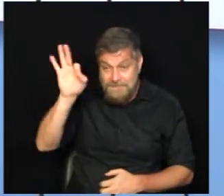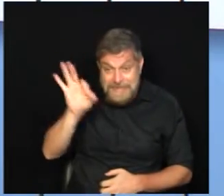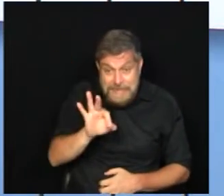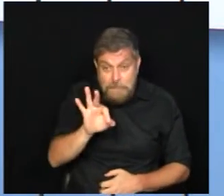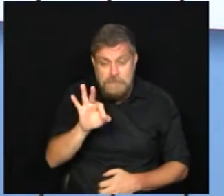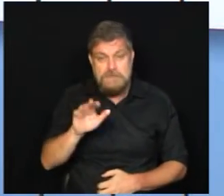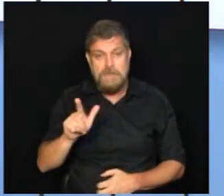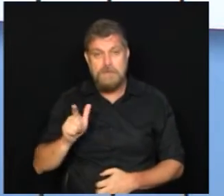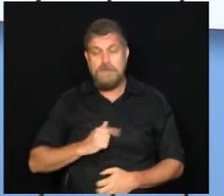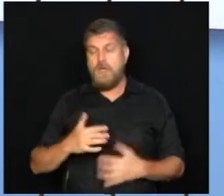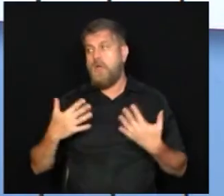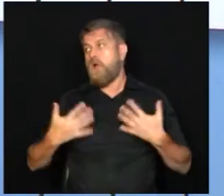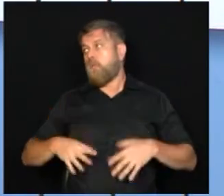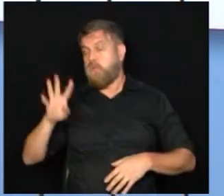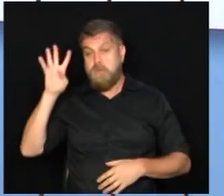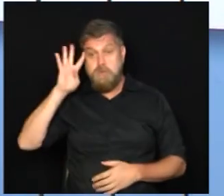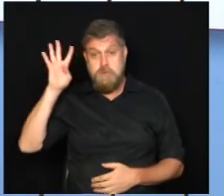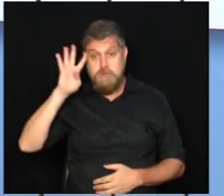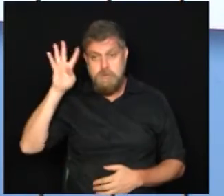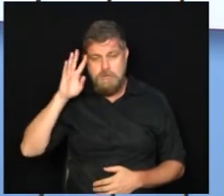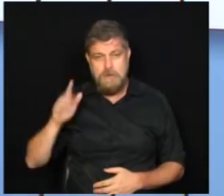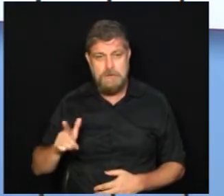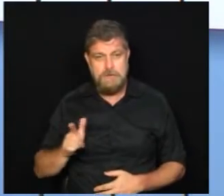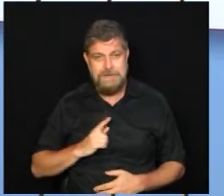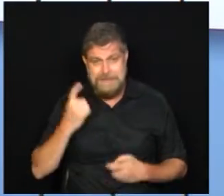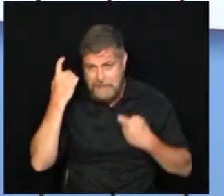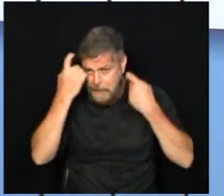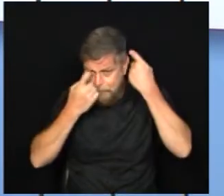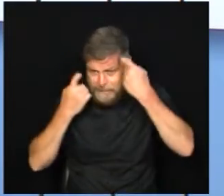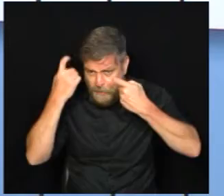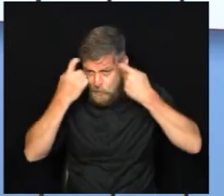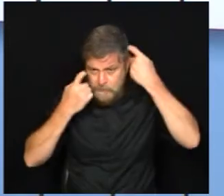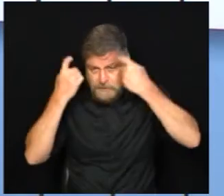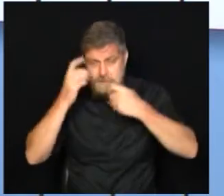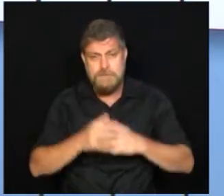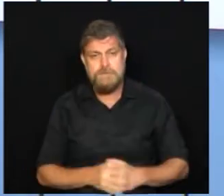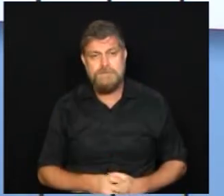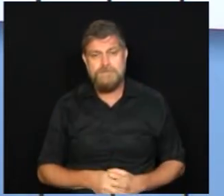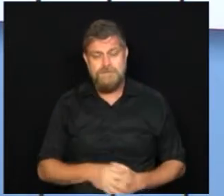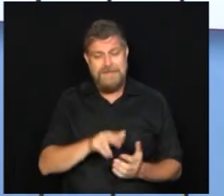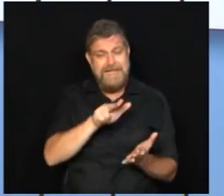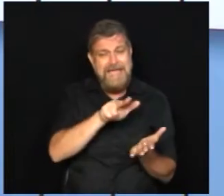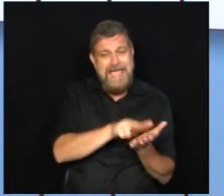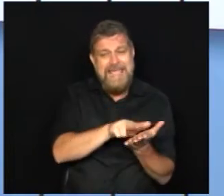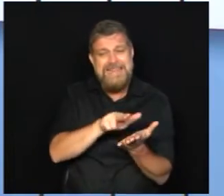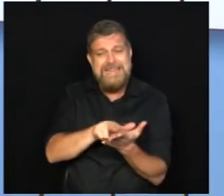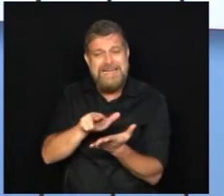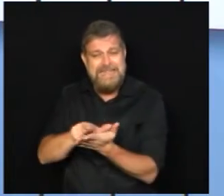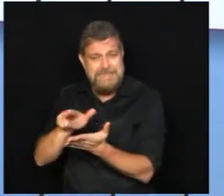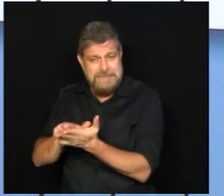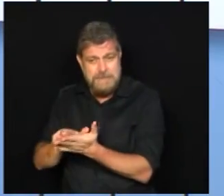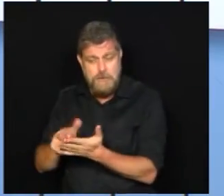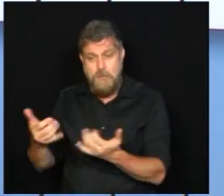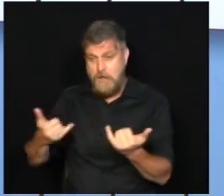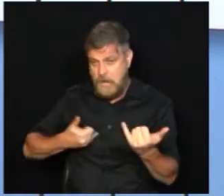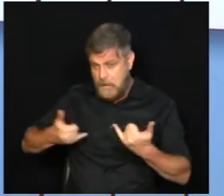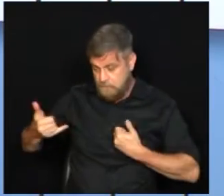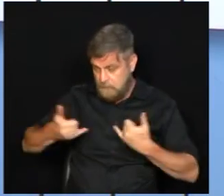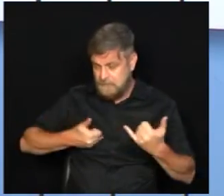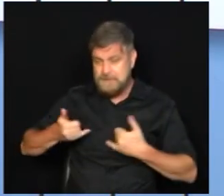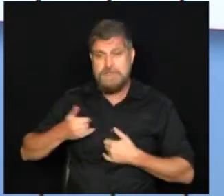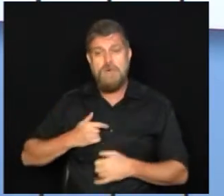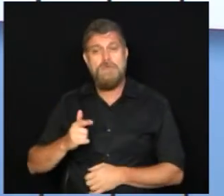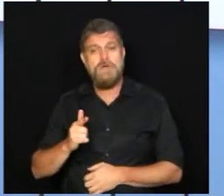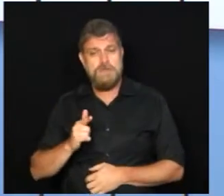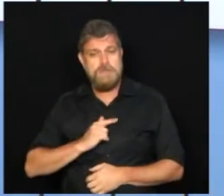88.02 nesta quarta-feira algo preocupante e falando internação a gente tem aí uma última informação também a